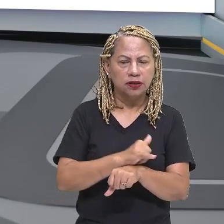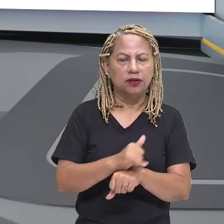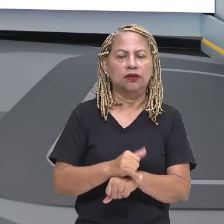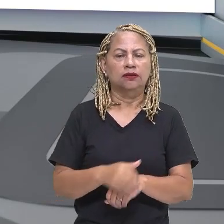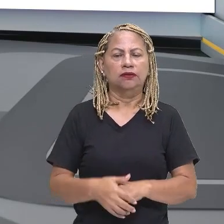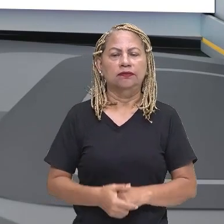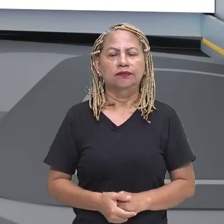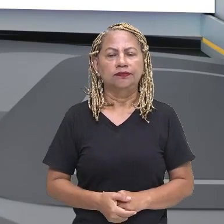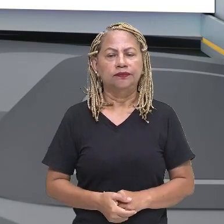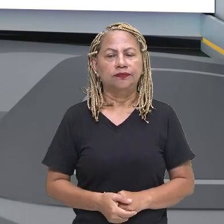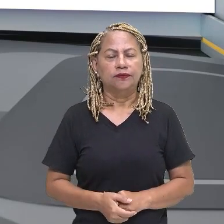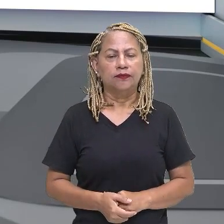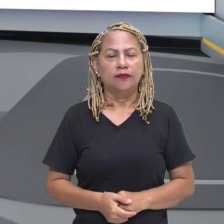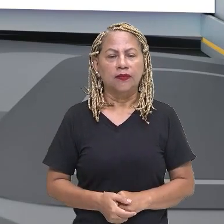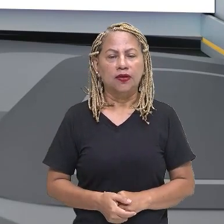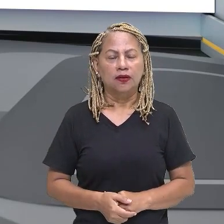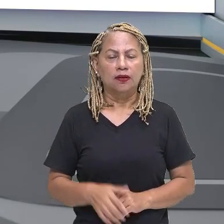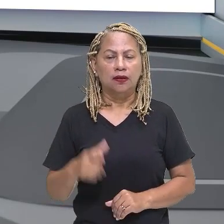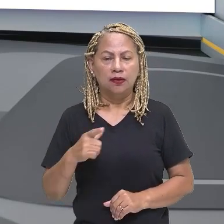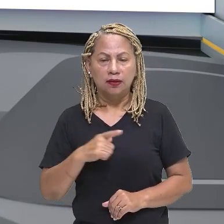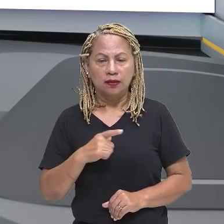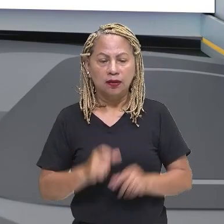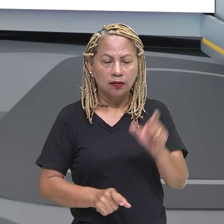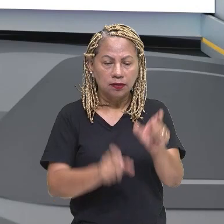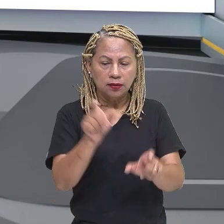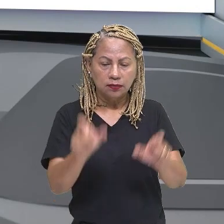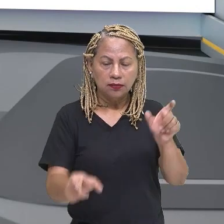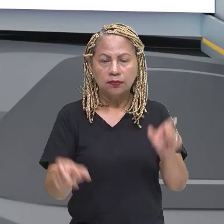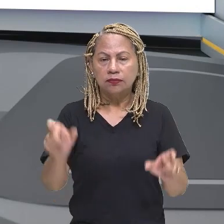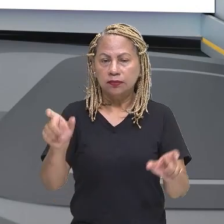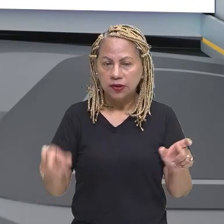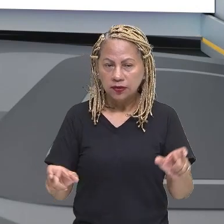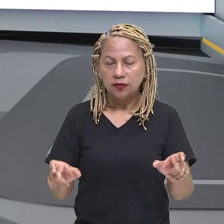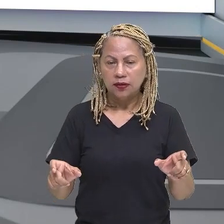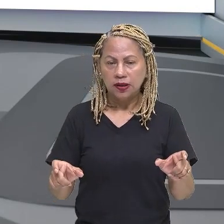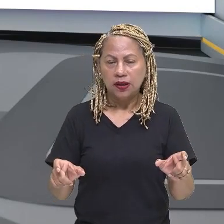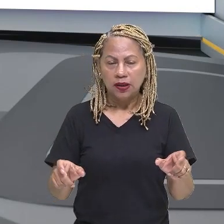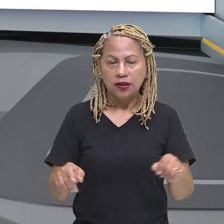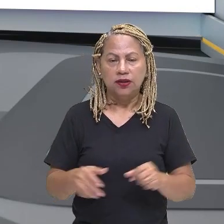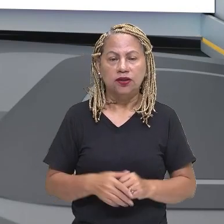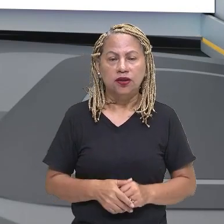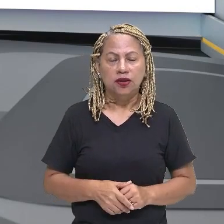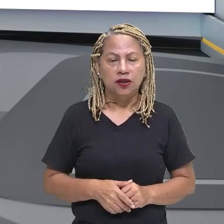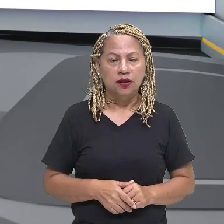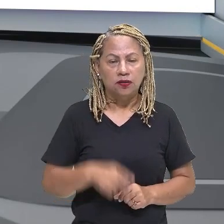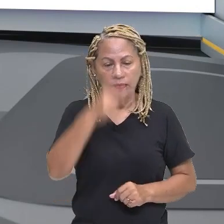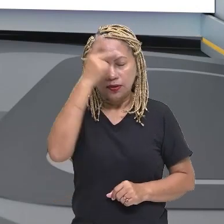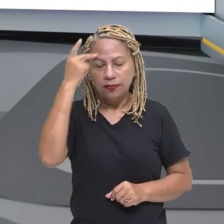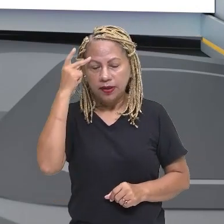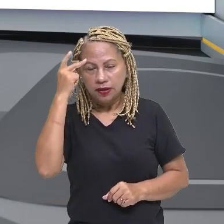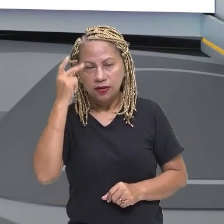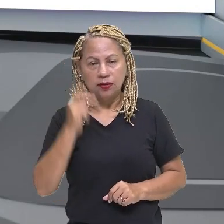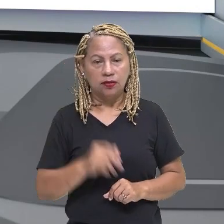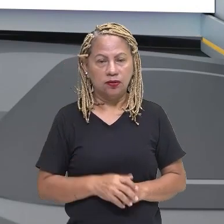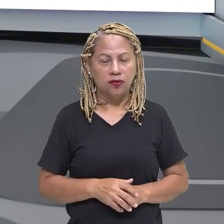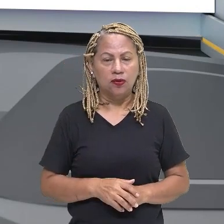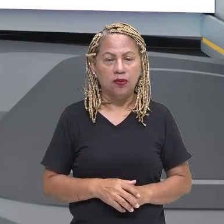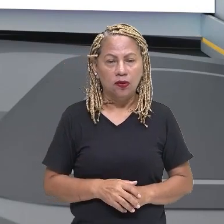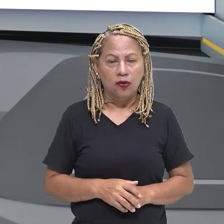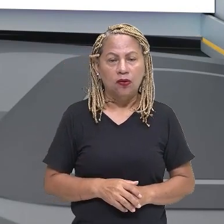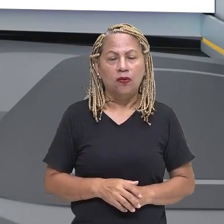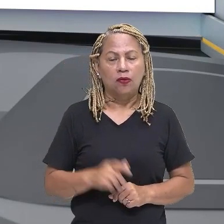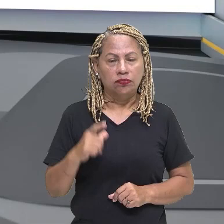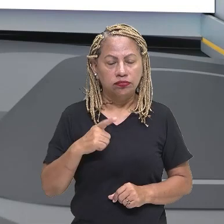tá? Além dos personagens controlados por jogadores reais, há outros soldados